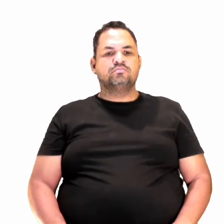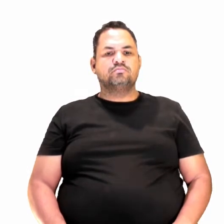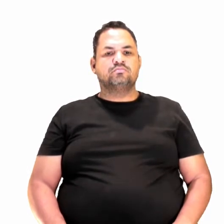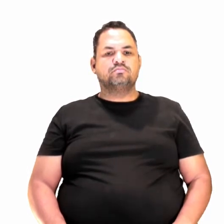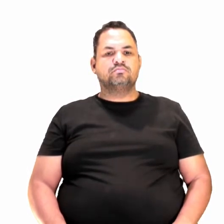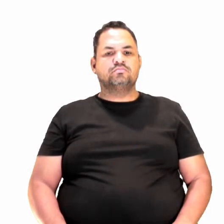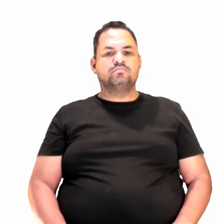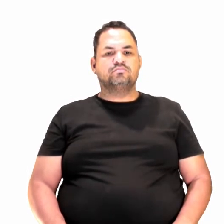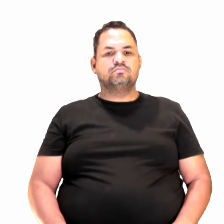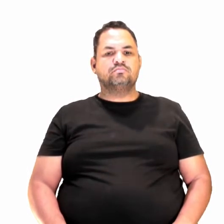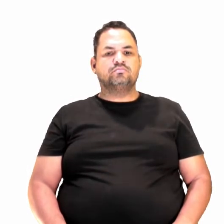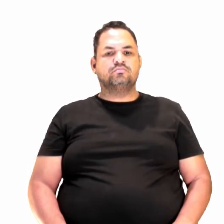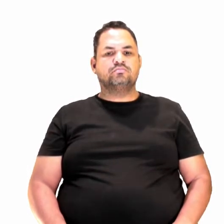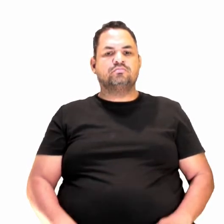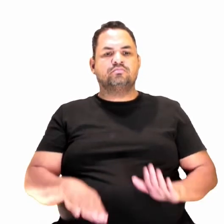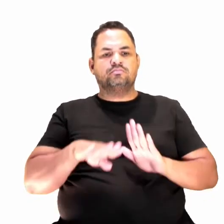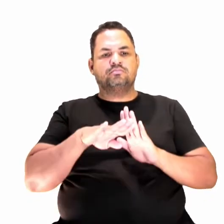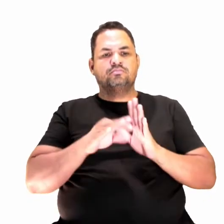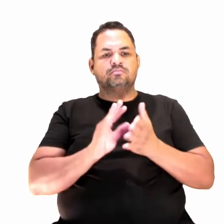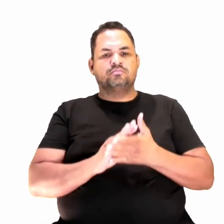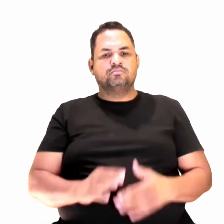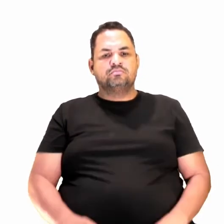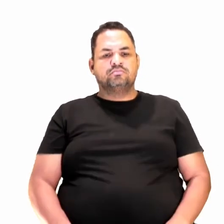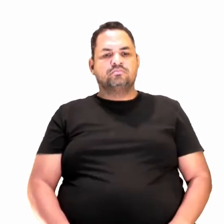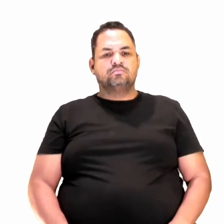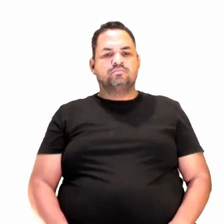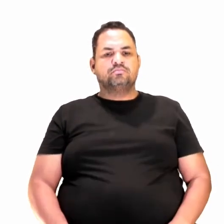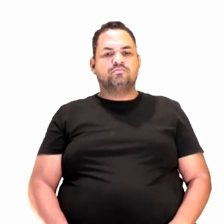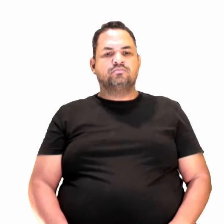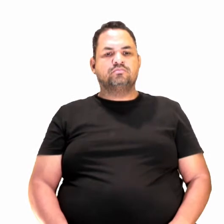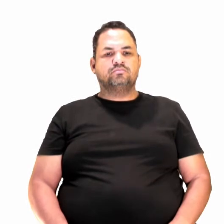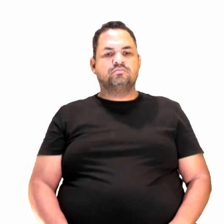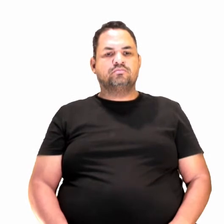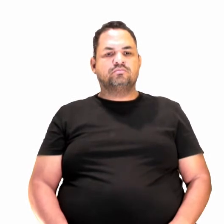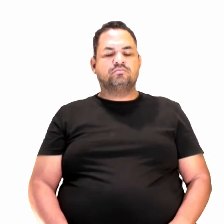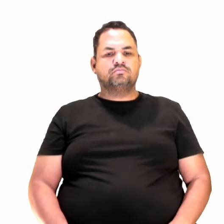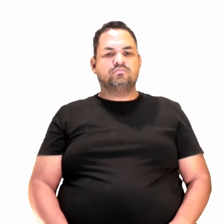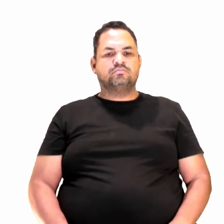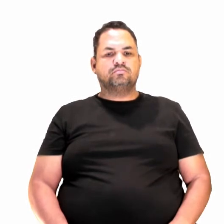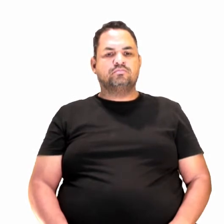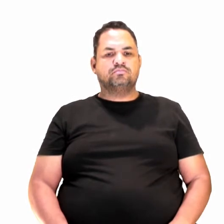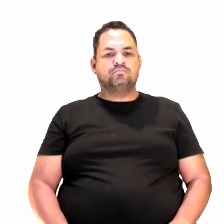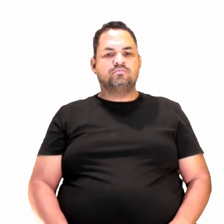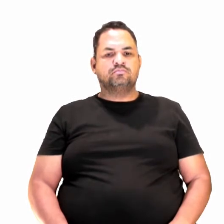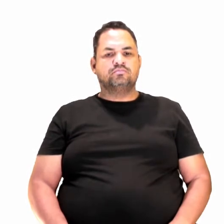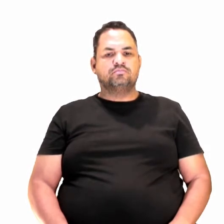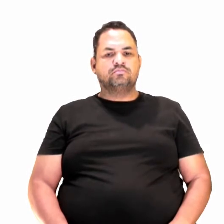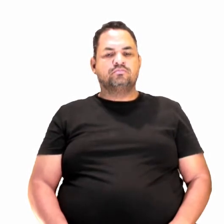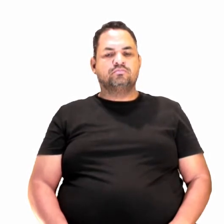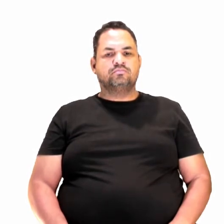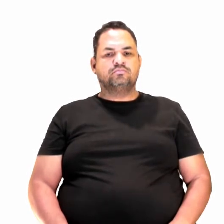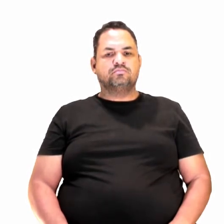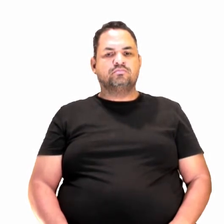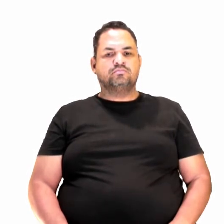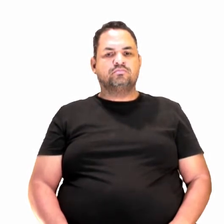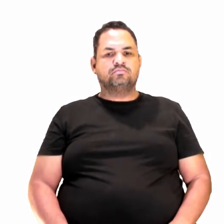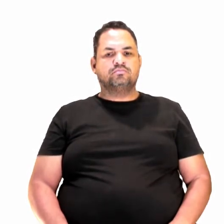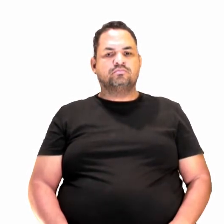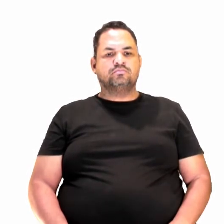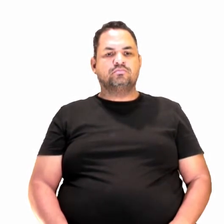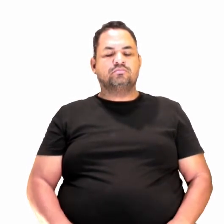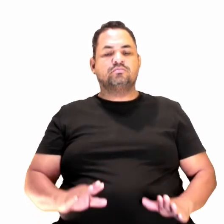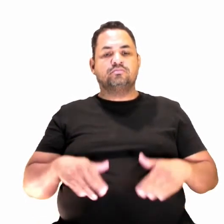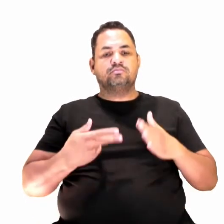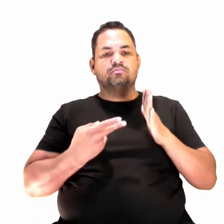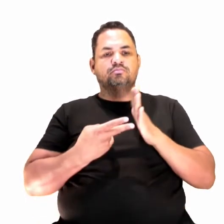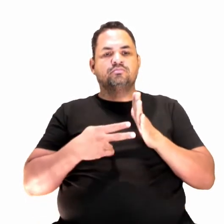procurando, must have a prescription to legally be possession of them, ou seja, o que